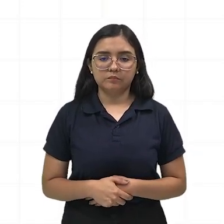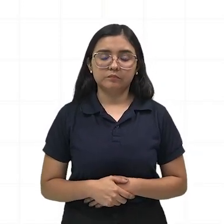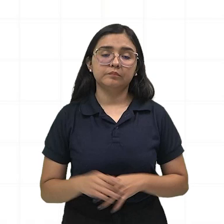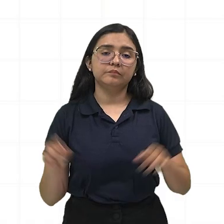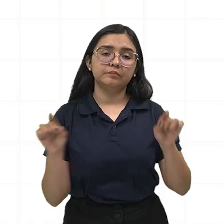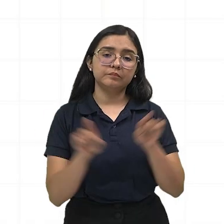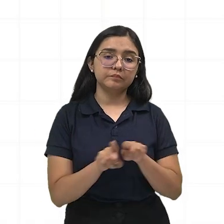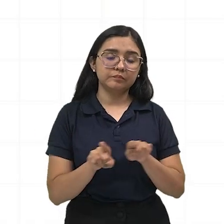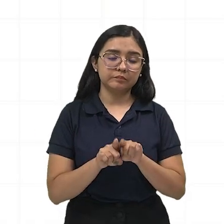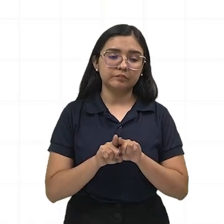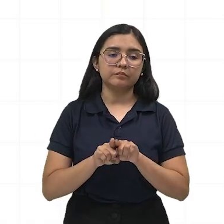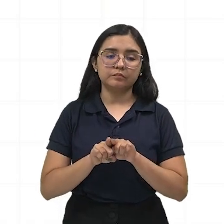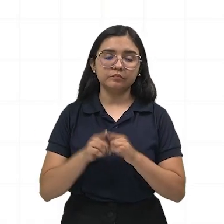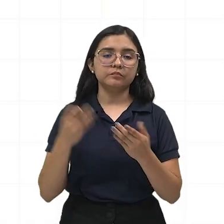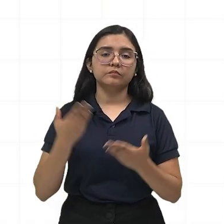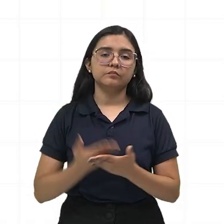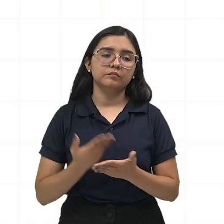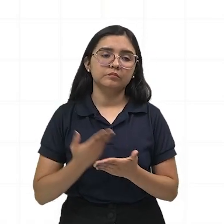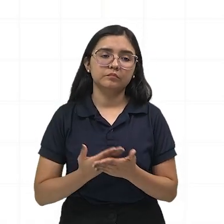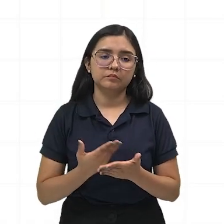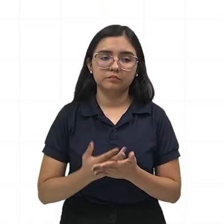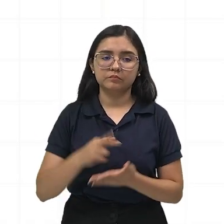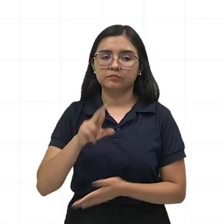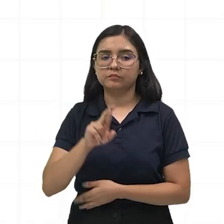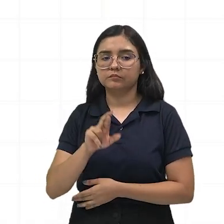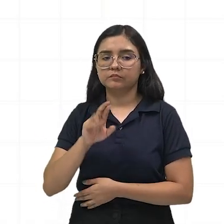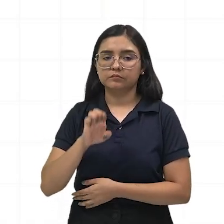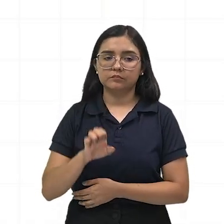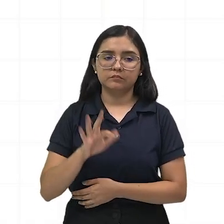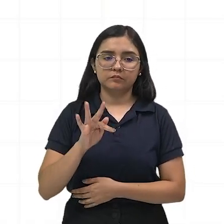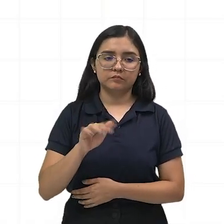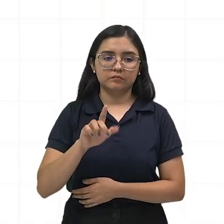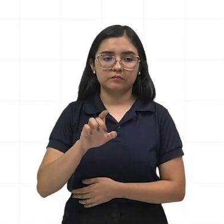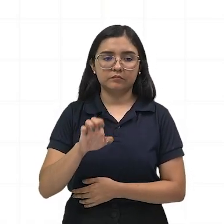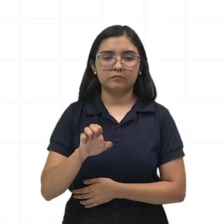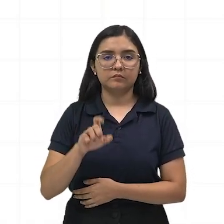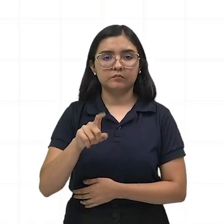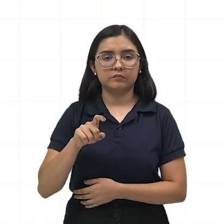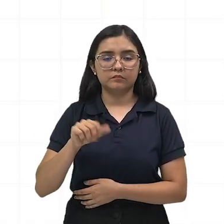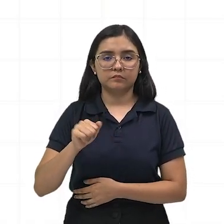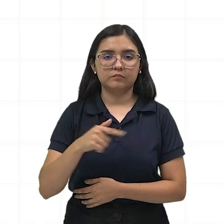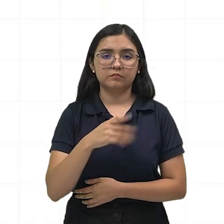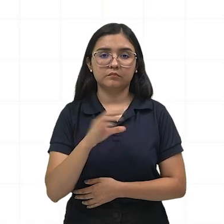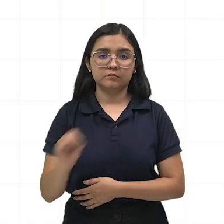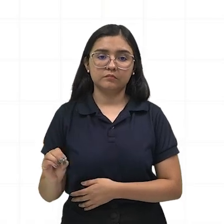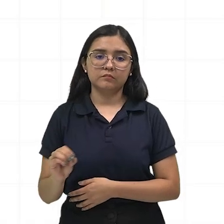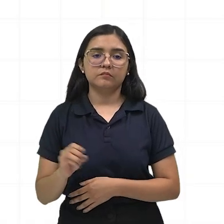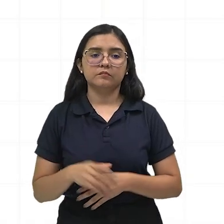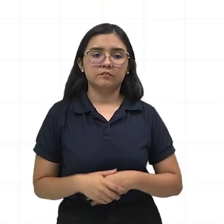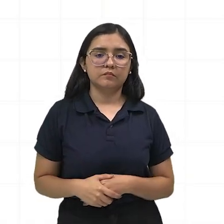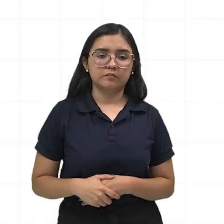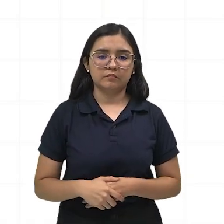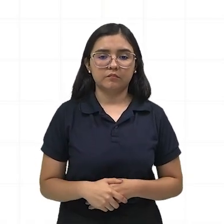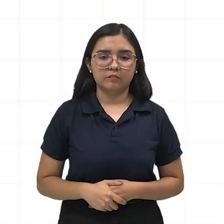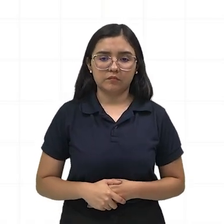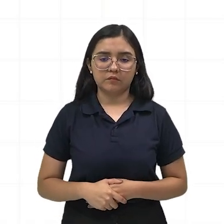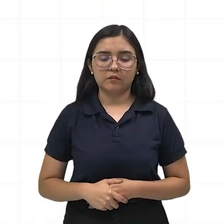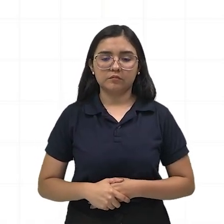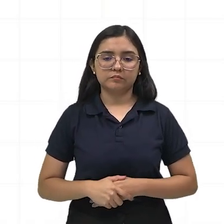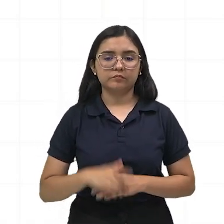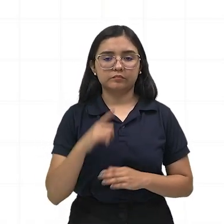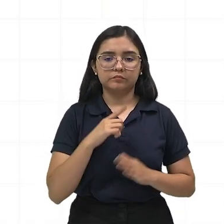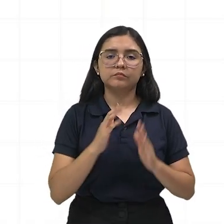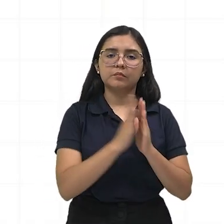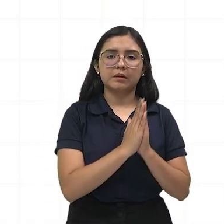Nós vimos também reflexão. Reflexão consiste em espelhar, ó. Eu falei do exemplo